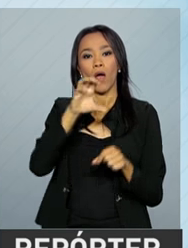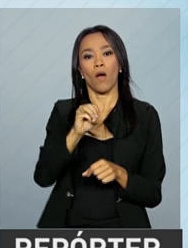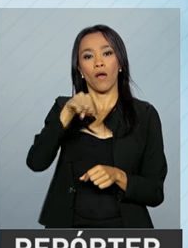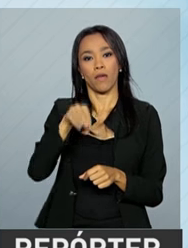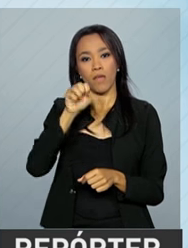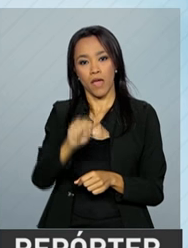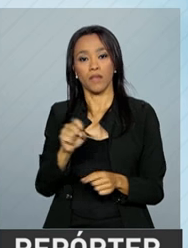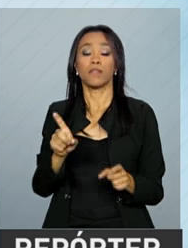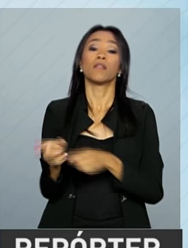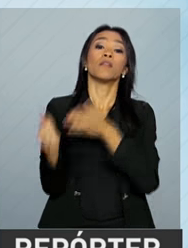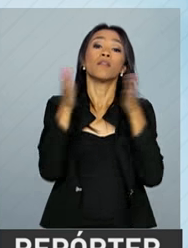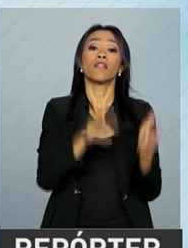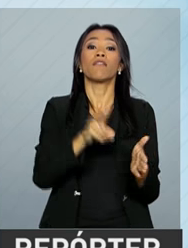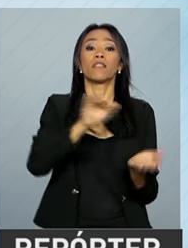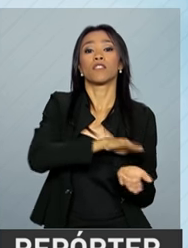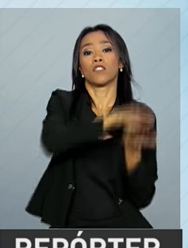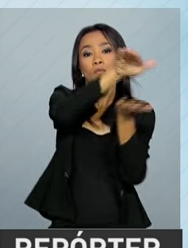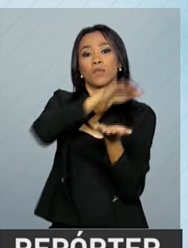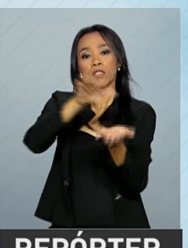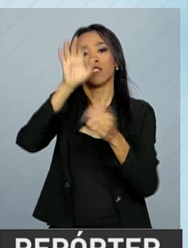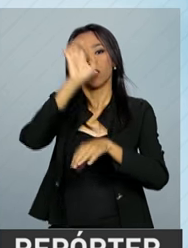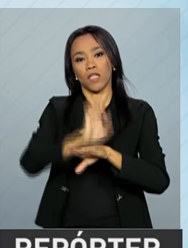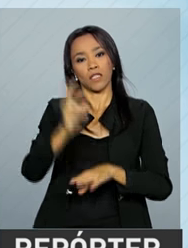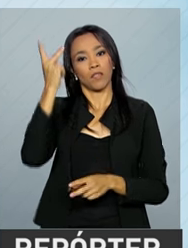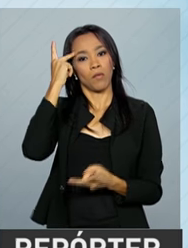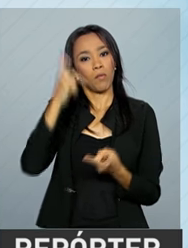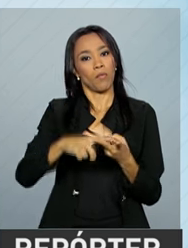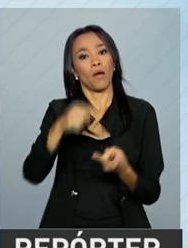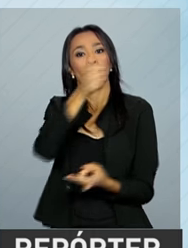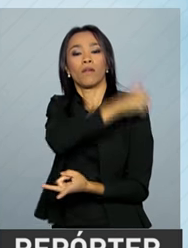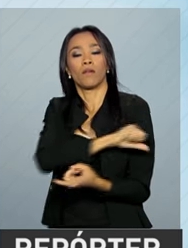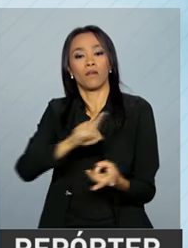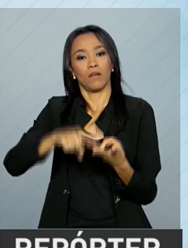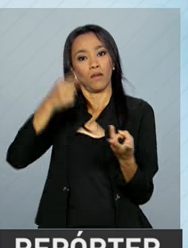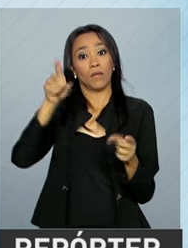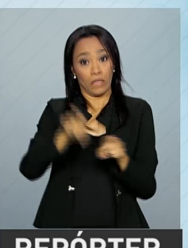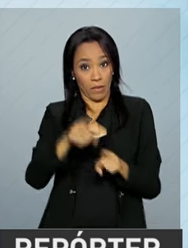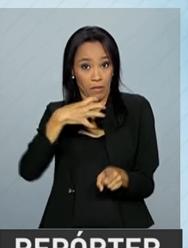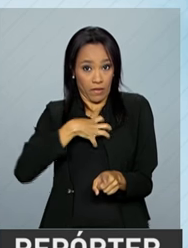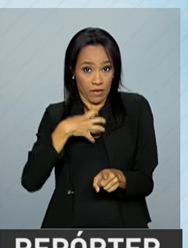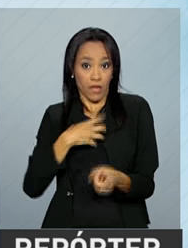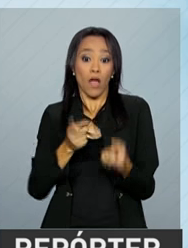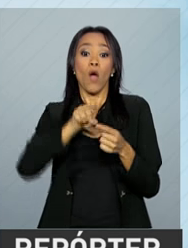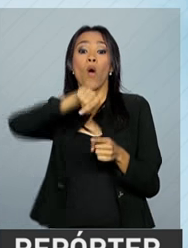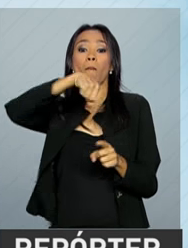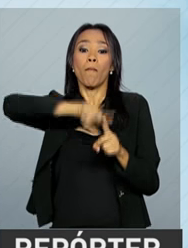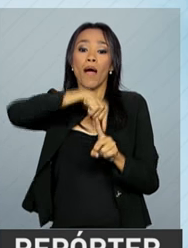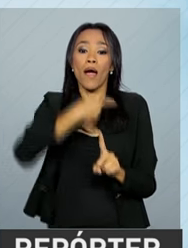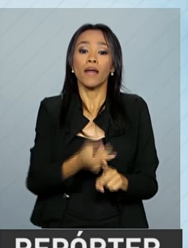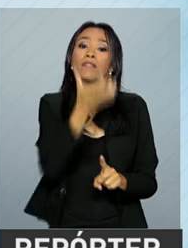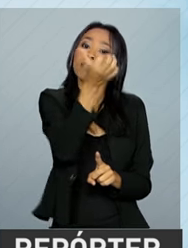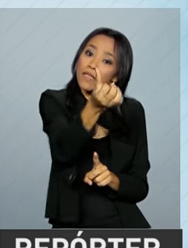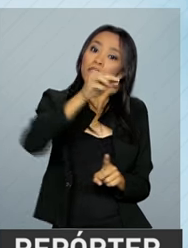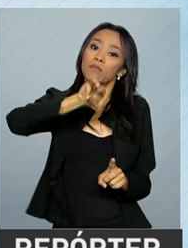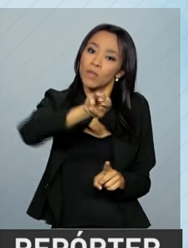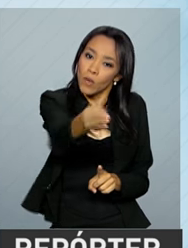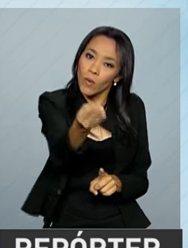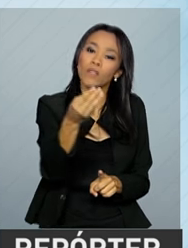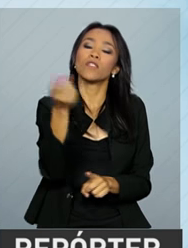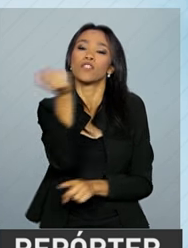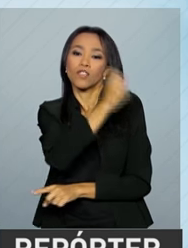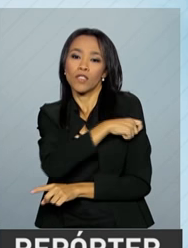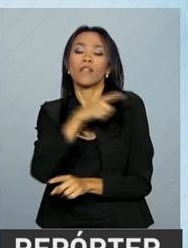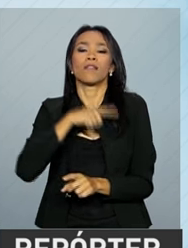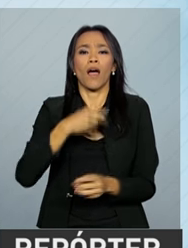vão ser distribuídas para os estados de são paulo rio de janeiro e bahia outras seis milhões de doses também estão disponíveis nos postos de